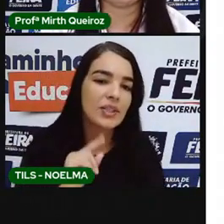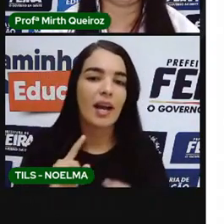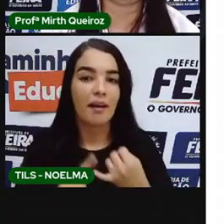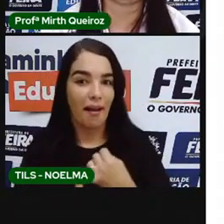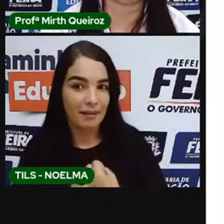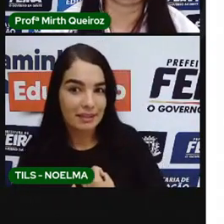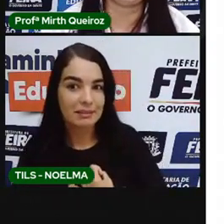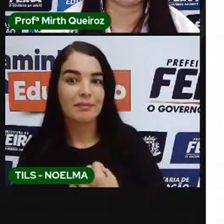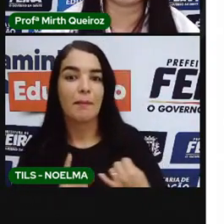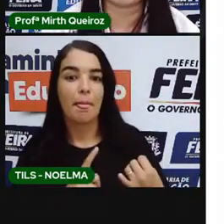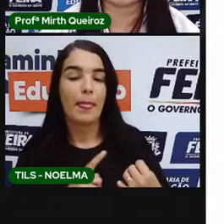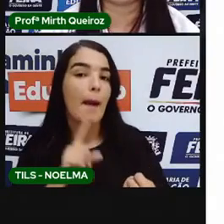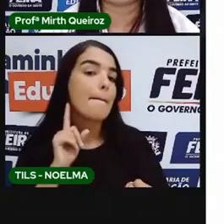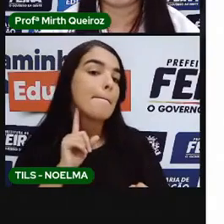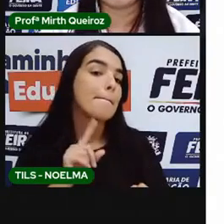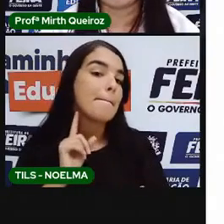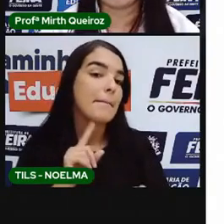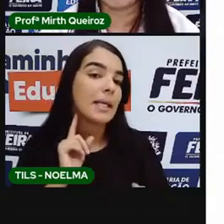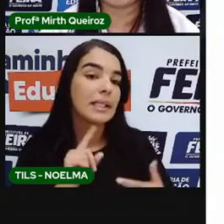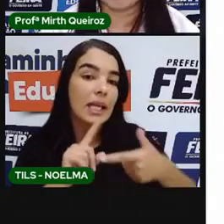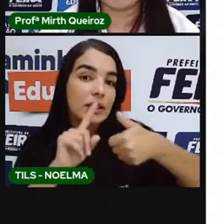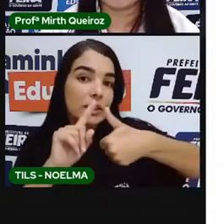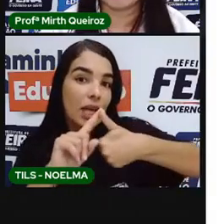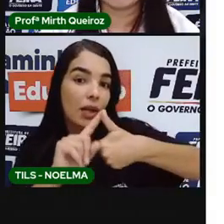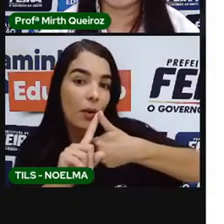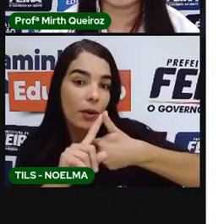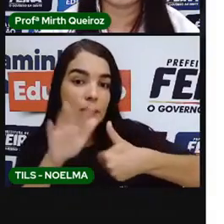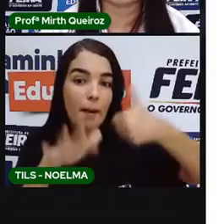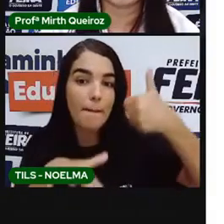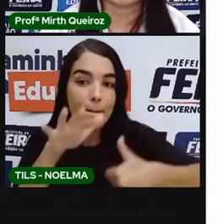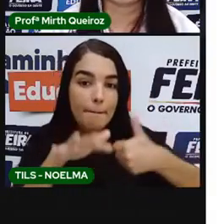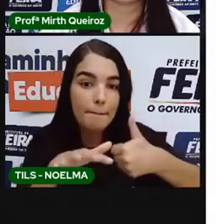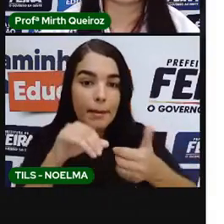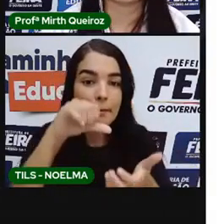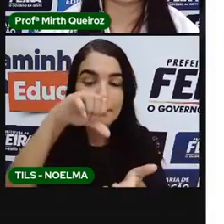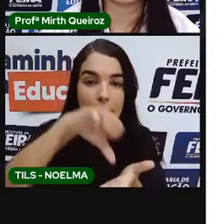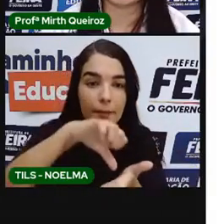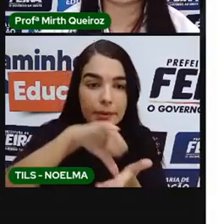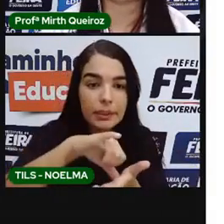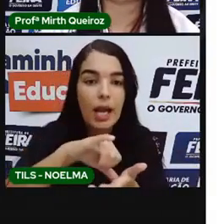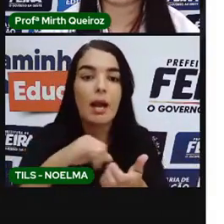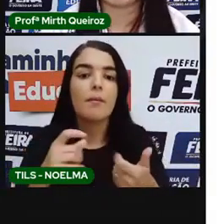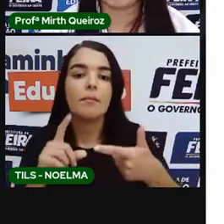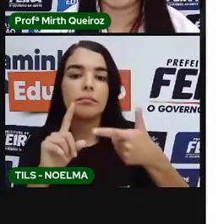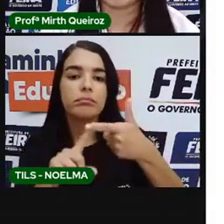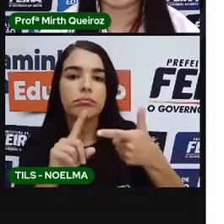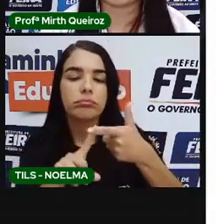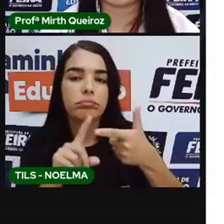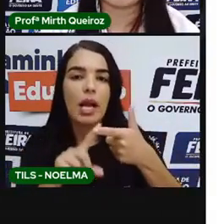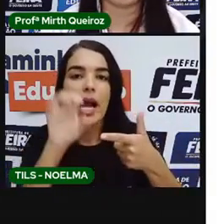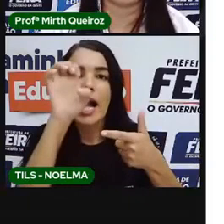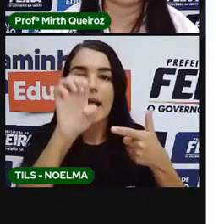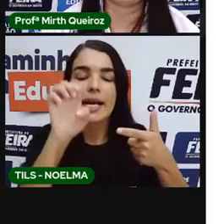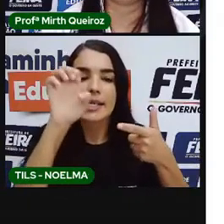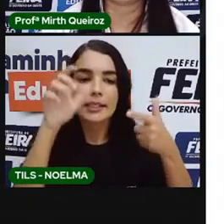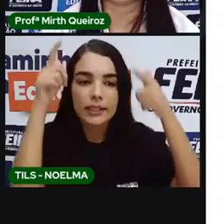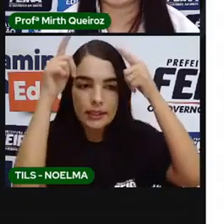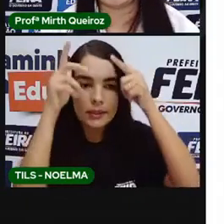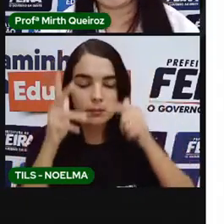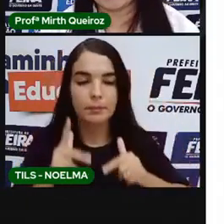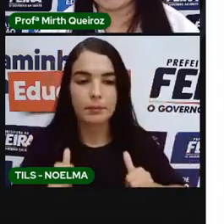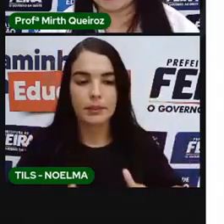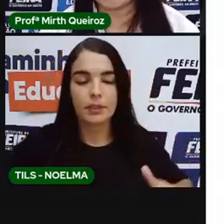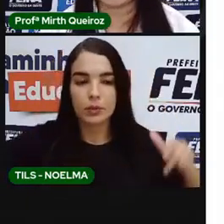pegar aí Minas Gerais, que tem como capital Belo Horizonte, Espírito Santo, Vitória, né, capital, Rio